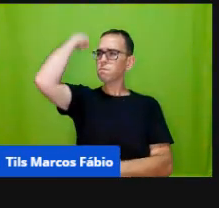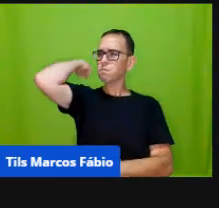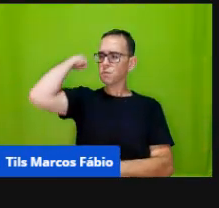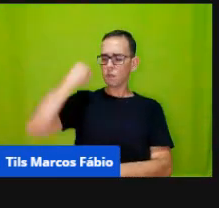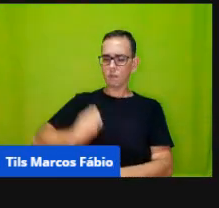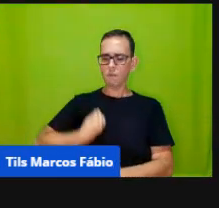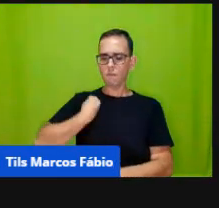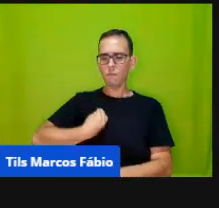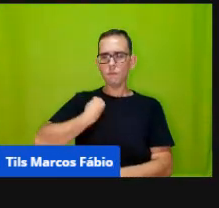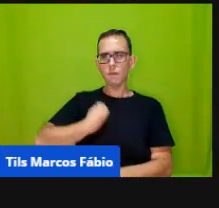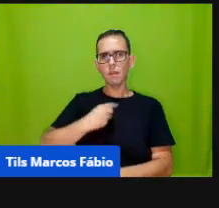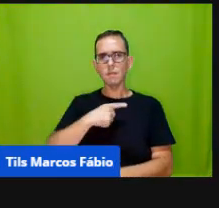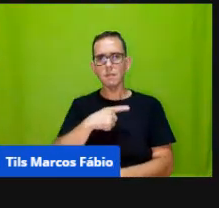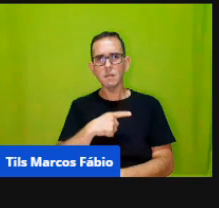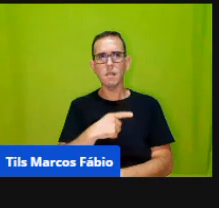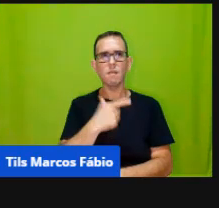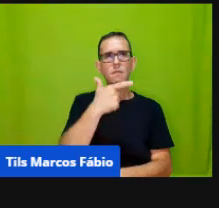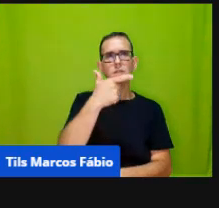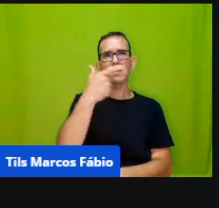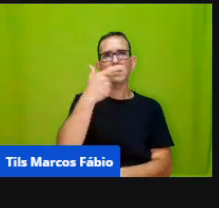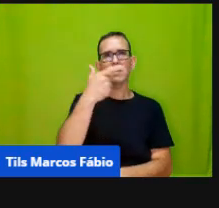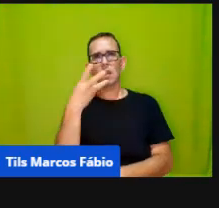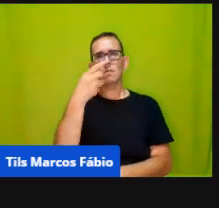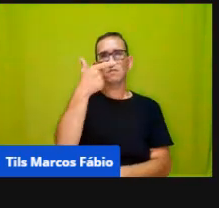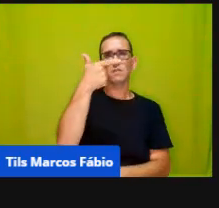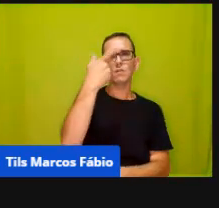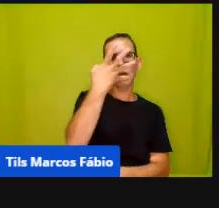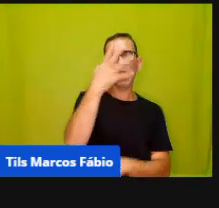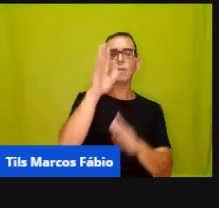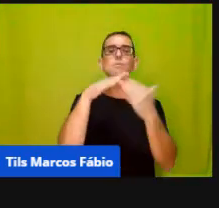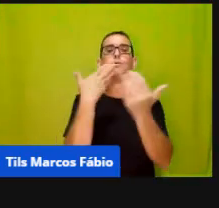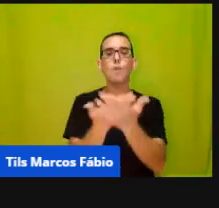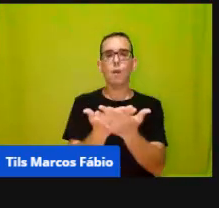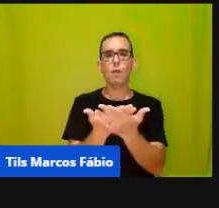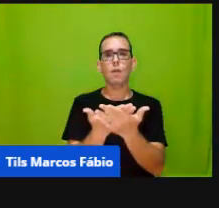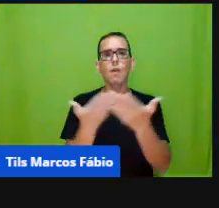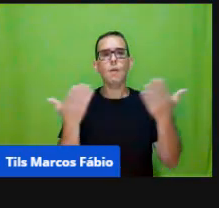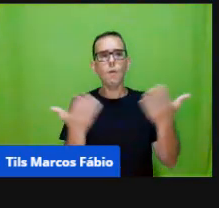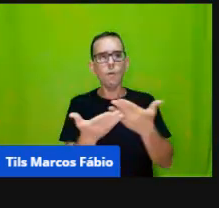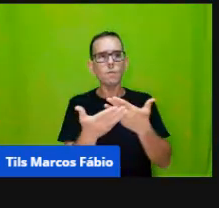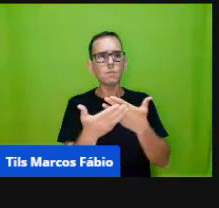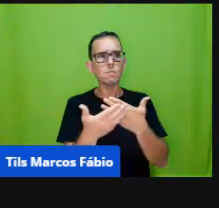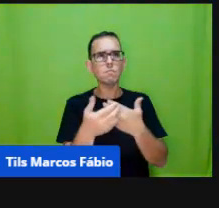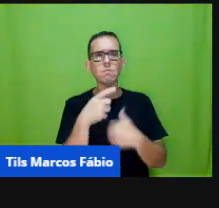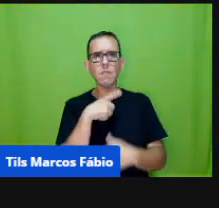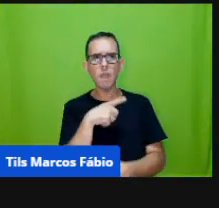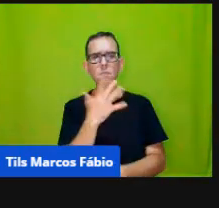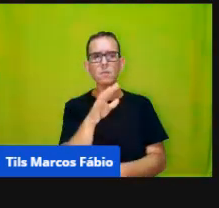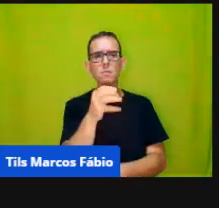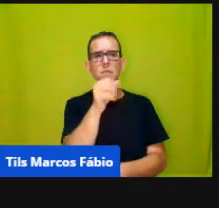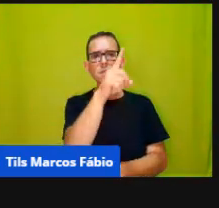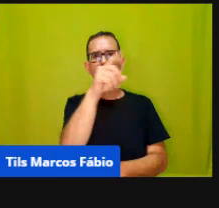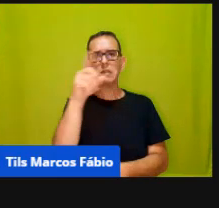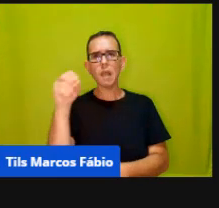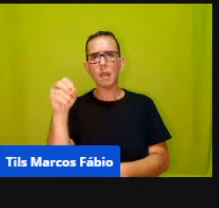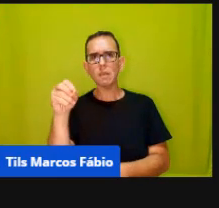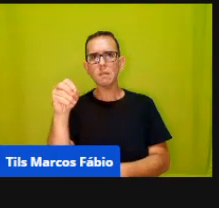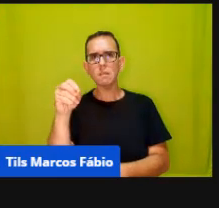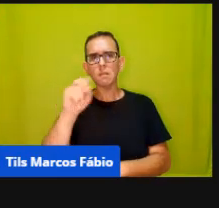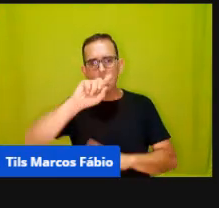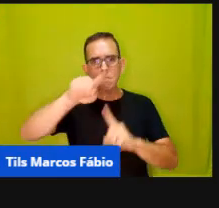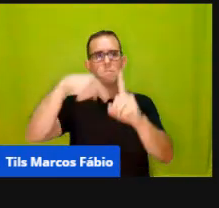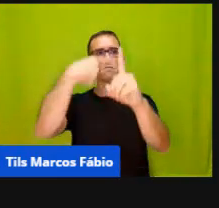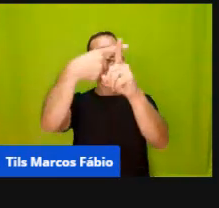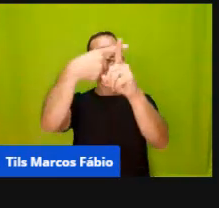com 23, 24 escolas, né? Hoje nós chegamos perto de 100 escolas, mais de 100